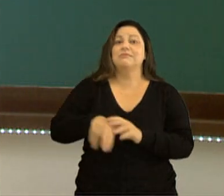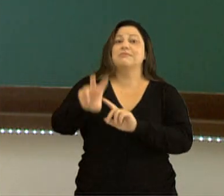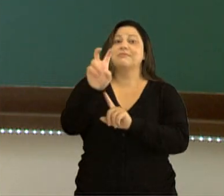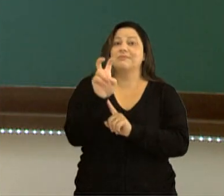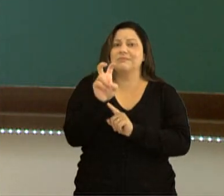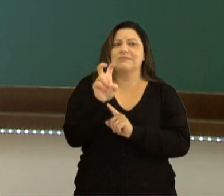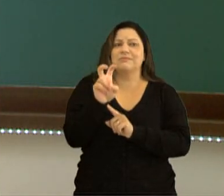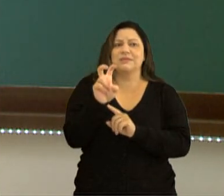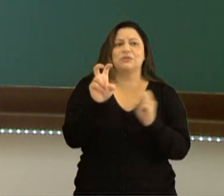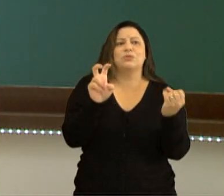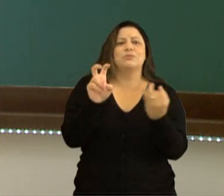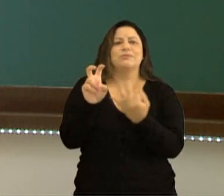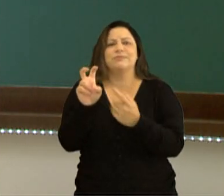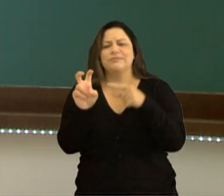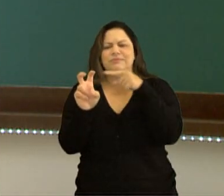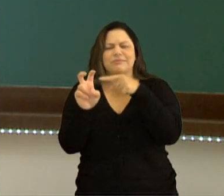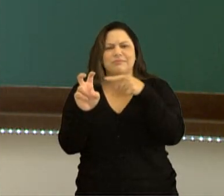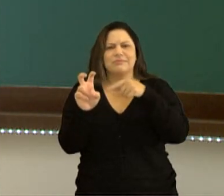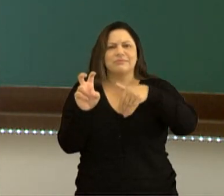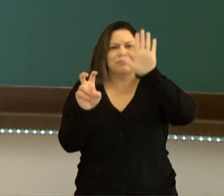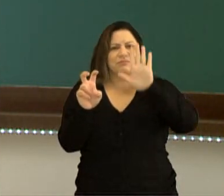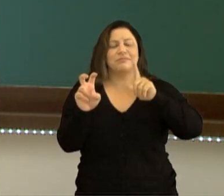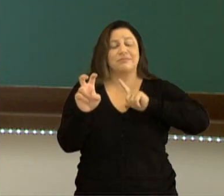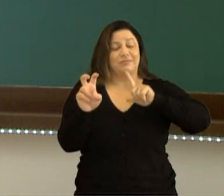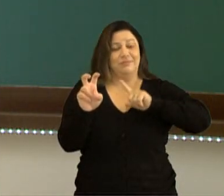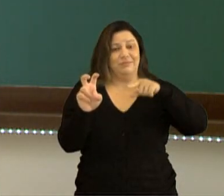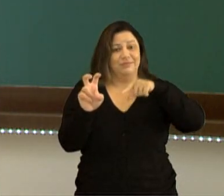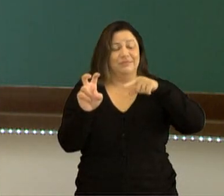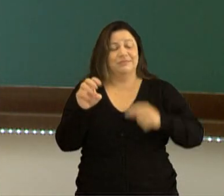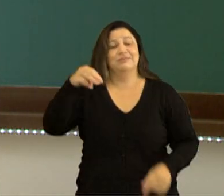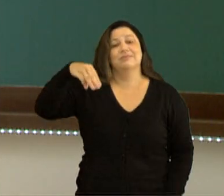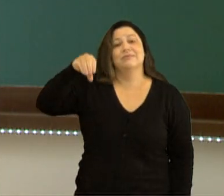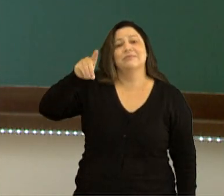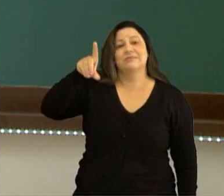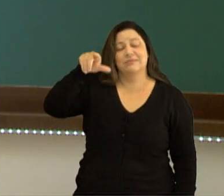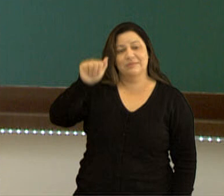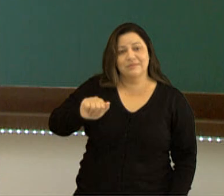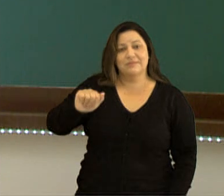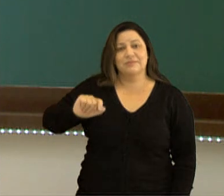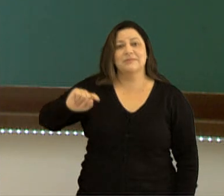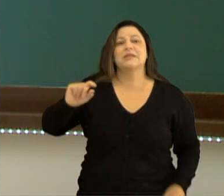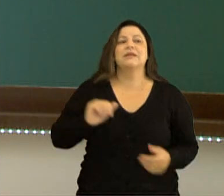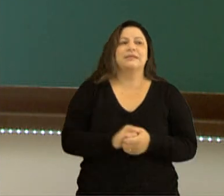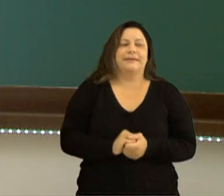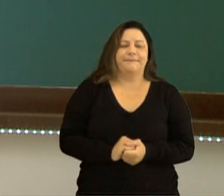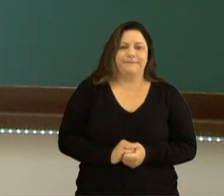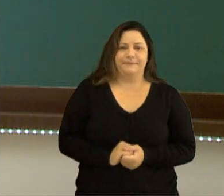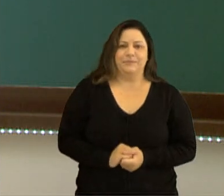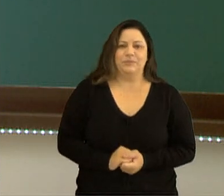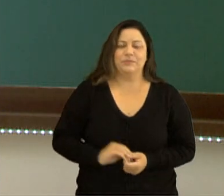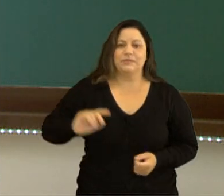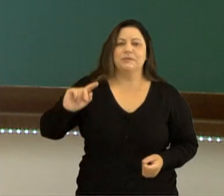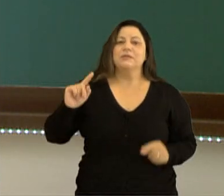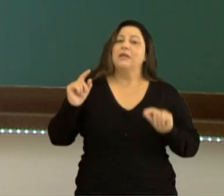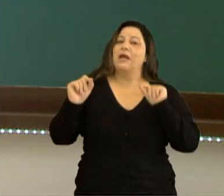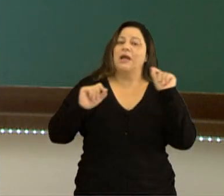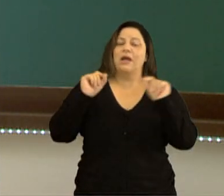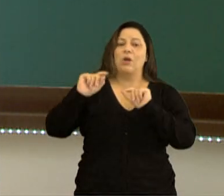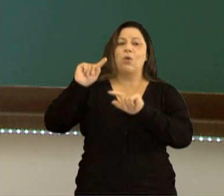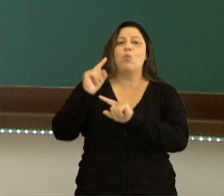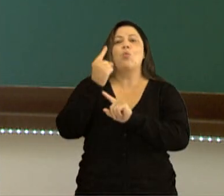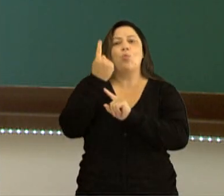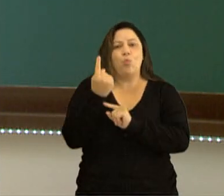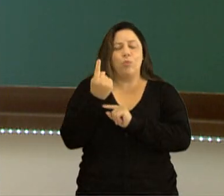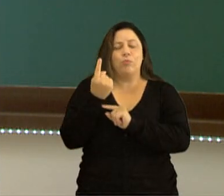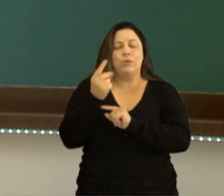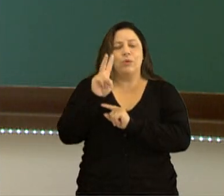5, portanto a moda é 5. Nós dizemos essa daqui é a moda quando tem um valor só, a gente diz que é a moda, né? Quando